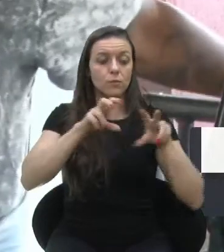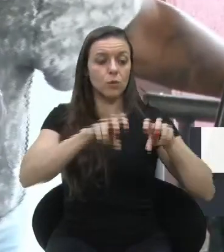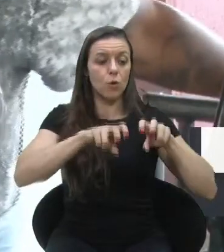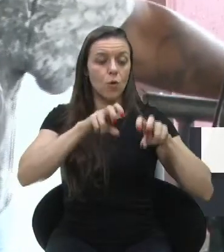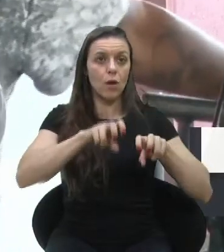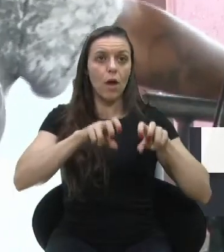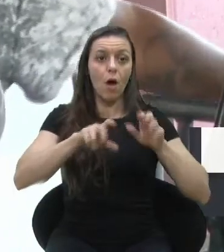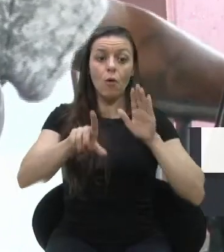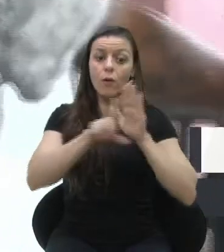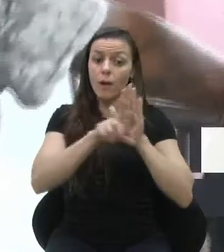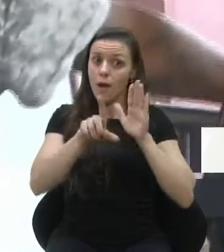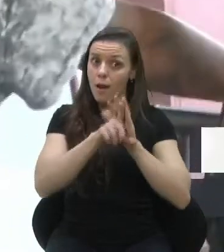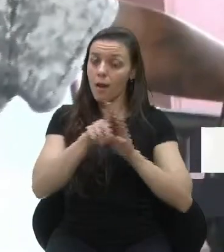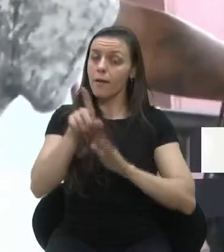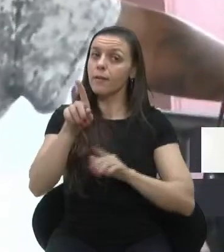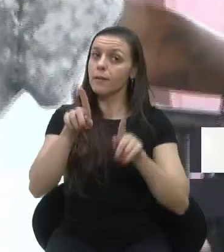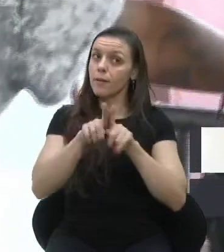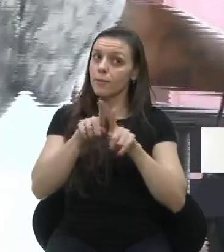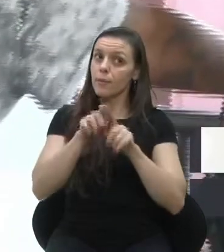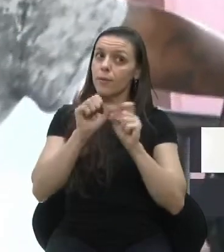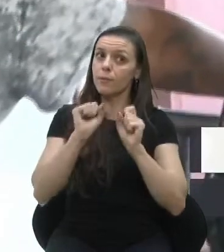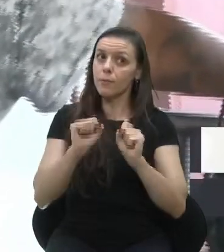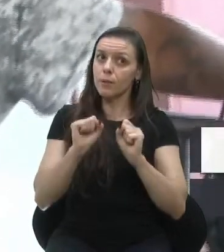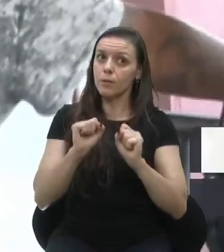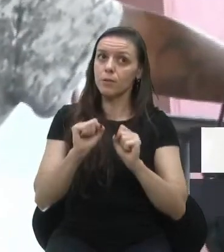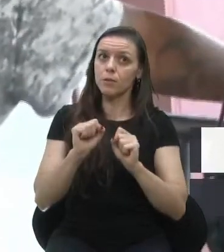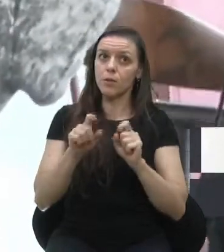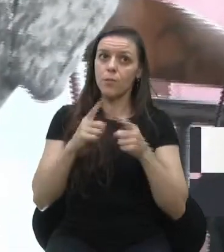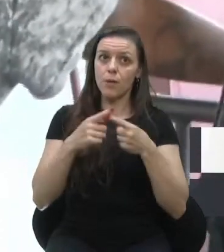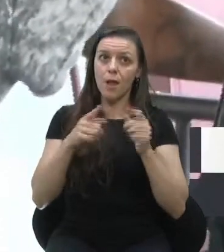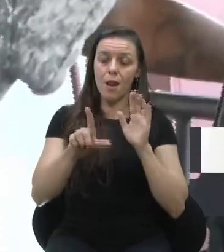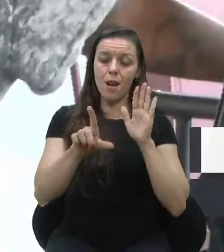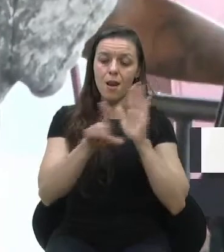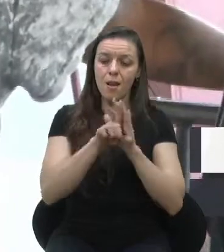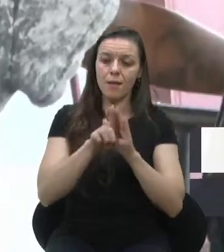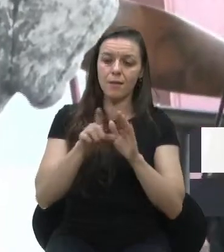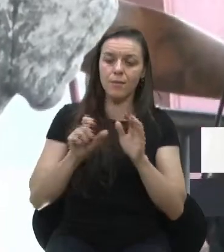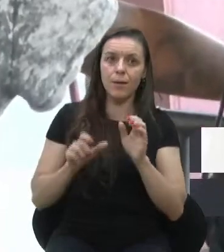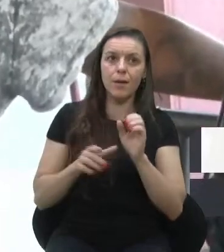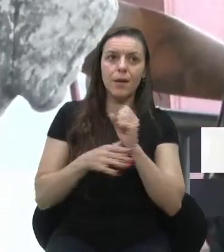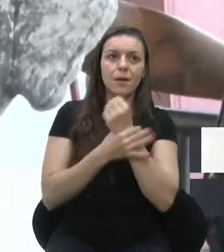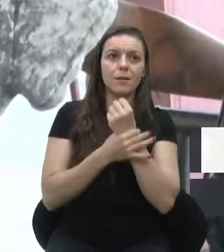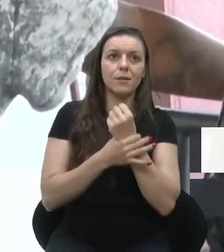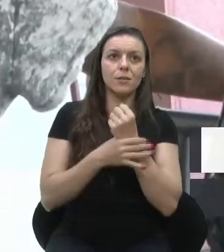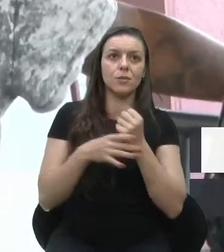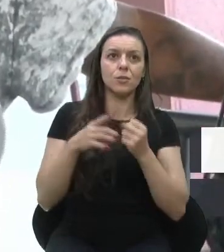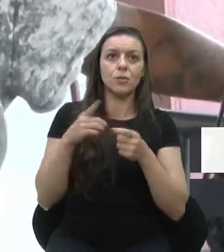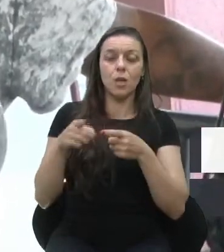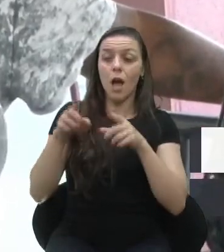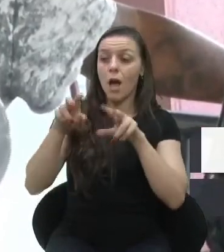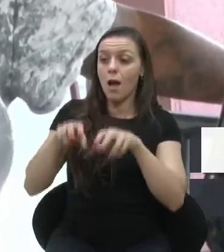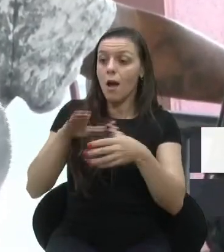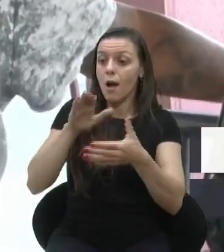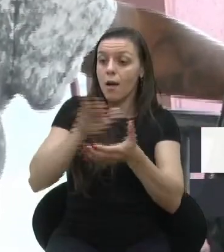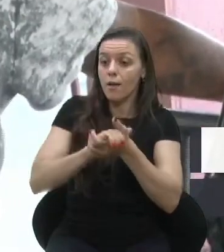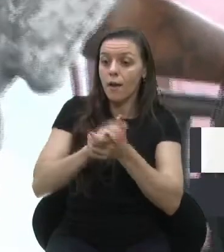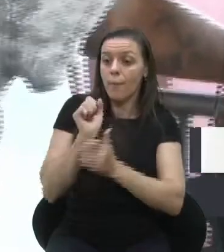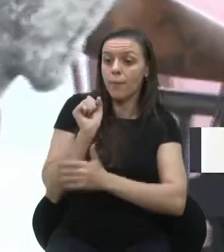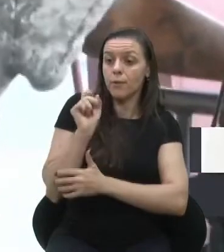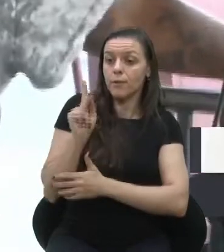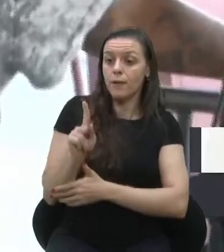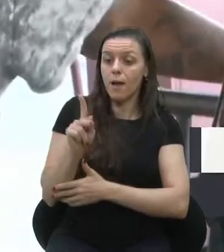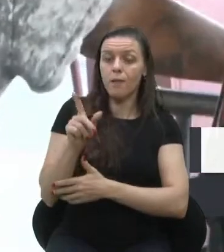e essa lei permite isso também essa lei a planta para aquele casado agricultor aposentado